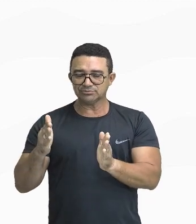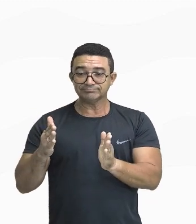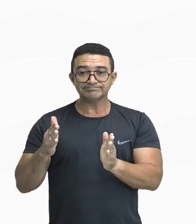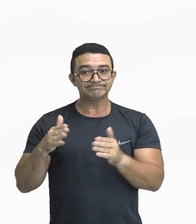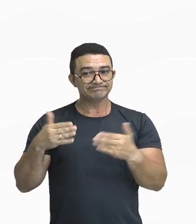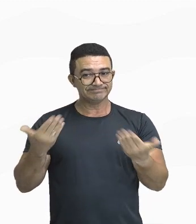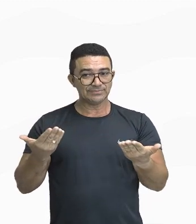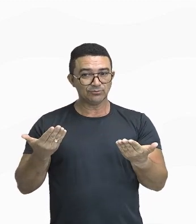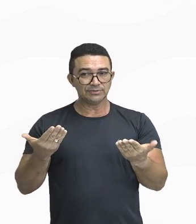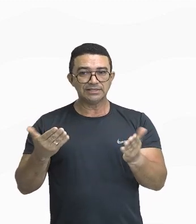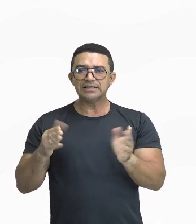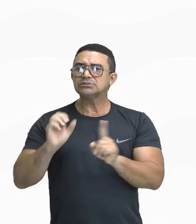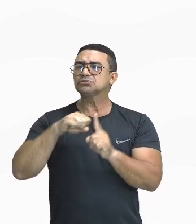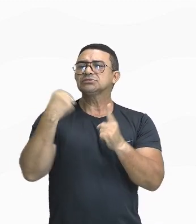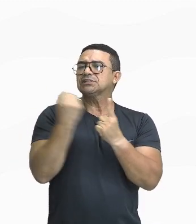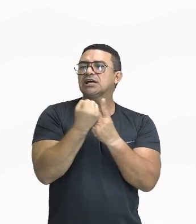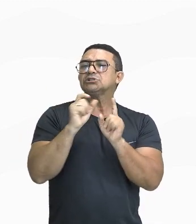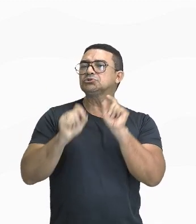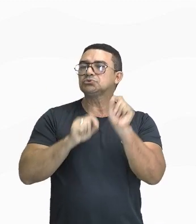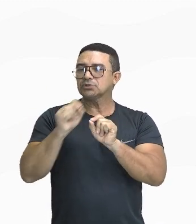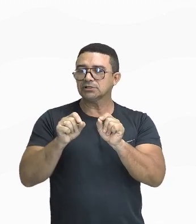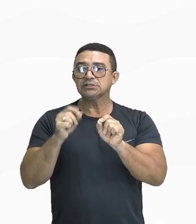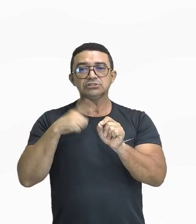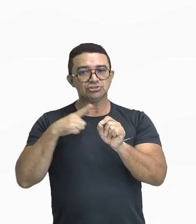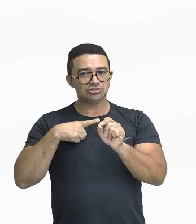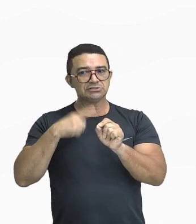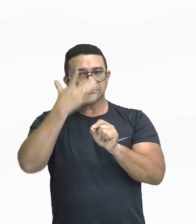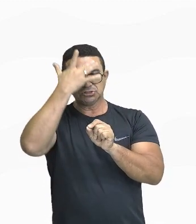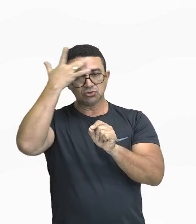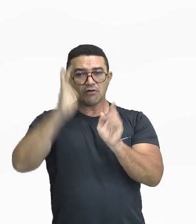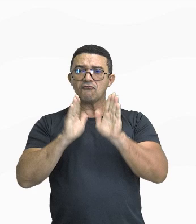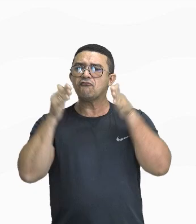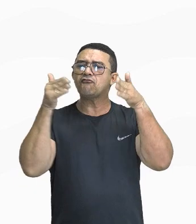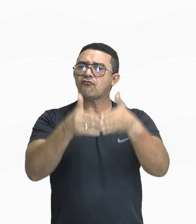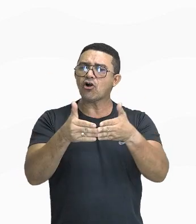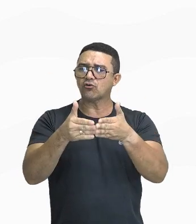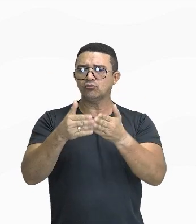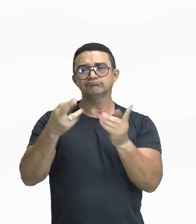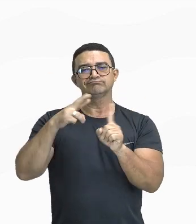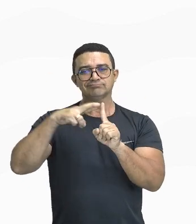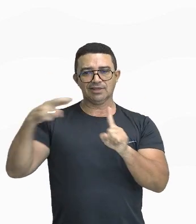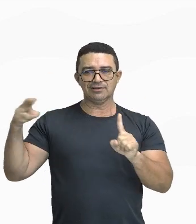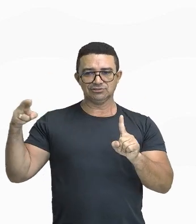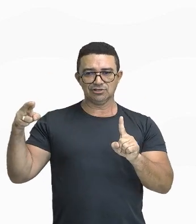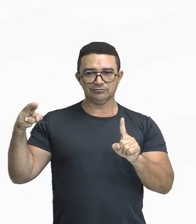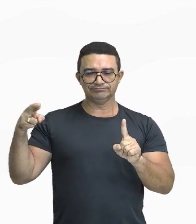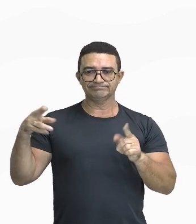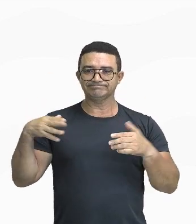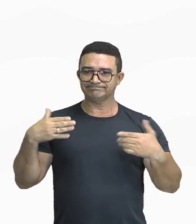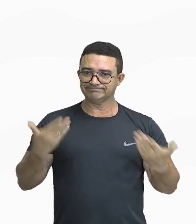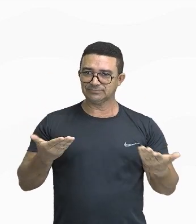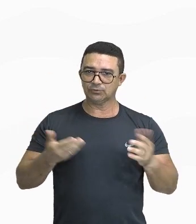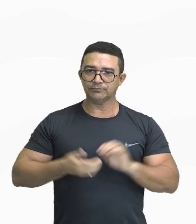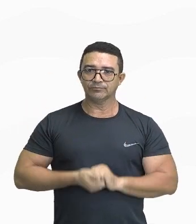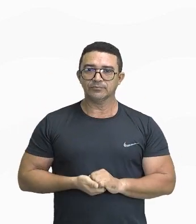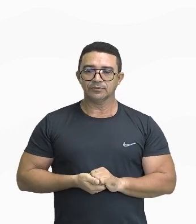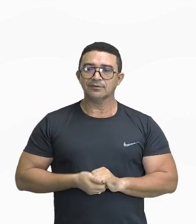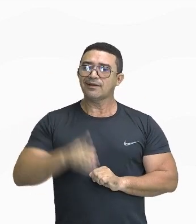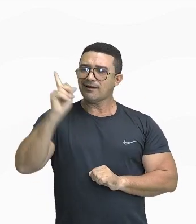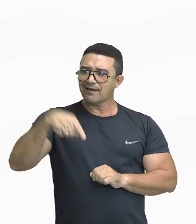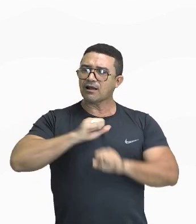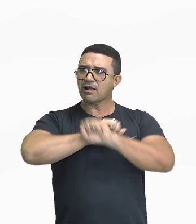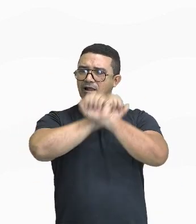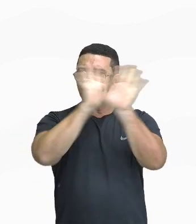ela era regida, vejam só, por uma religiosidade unificadora. Isso é muito claro